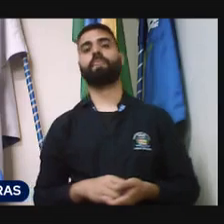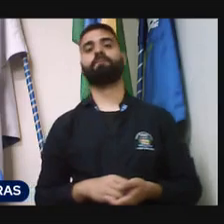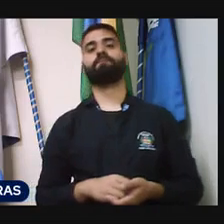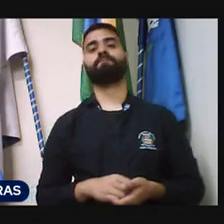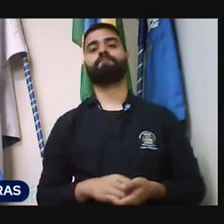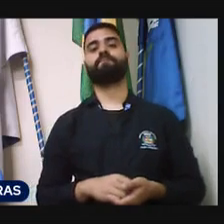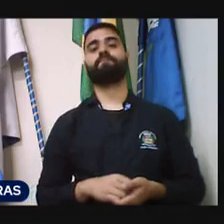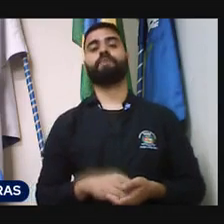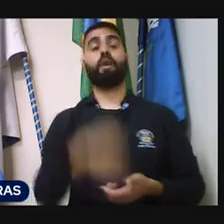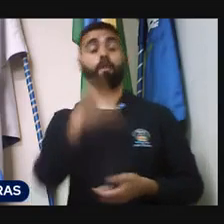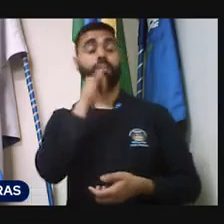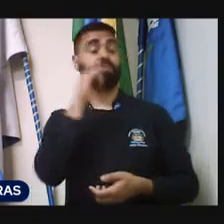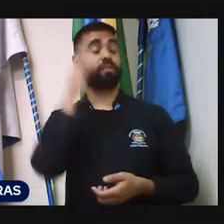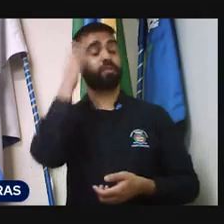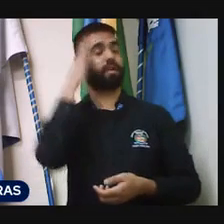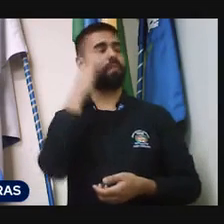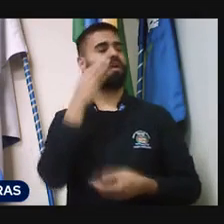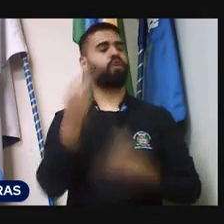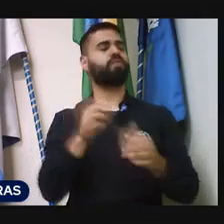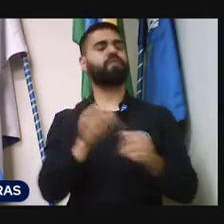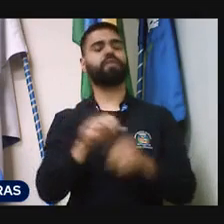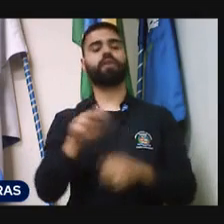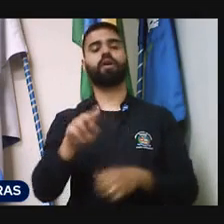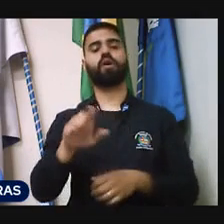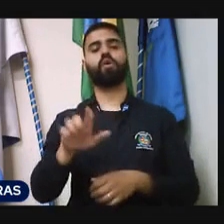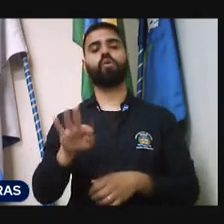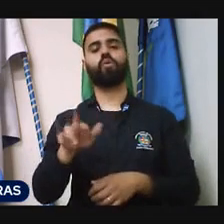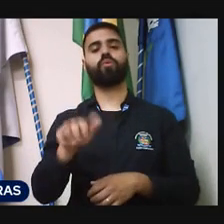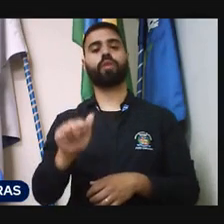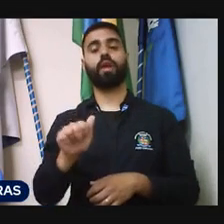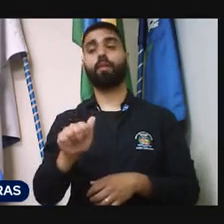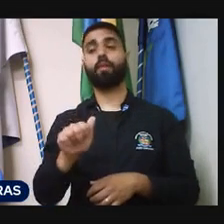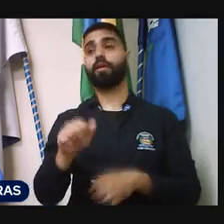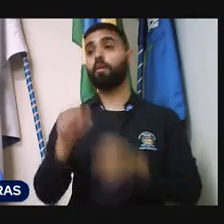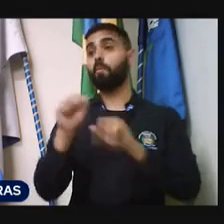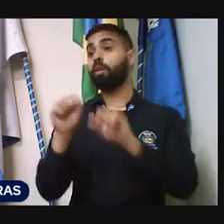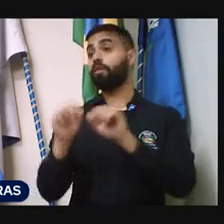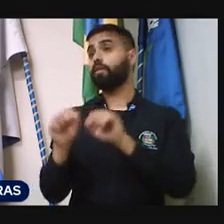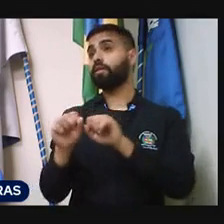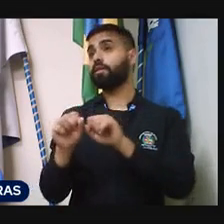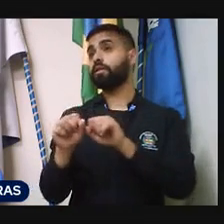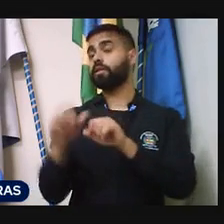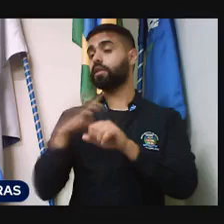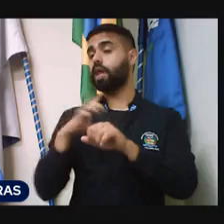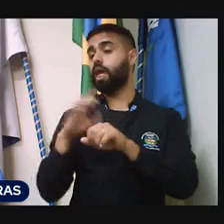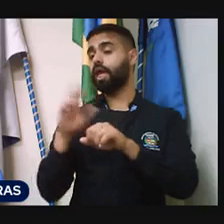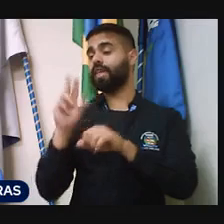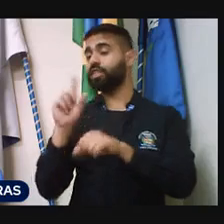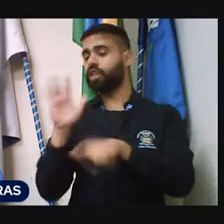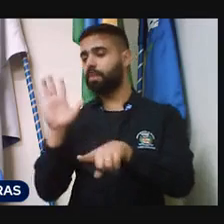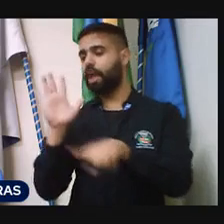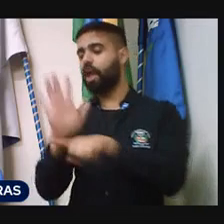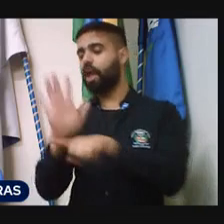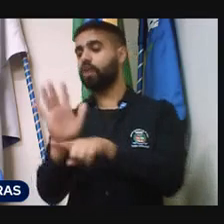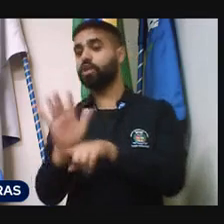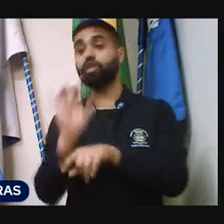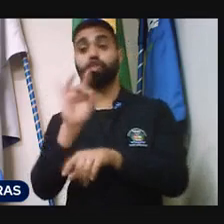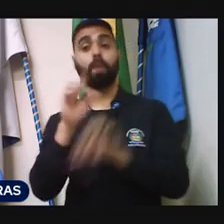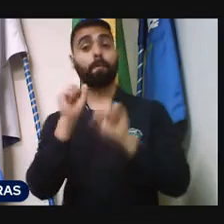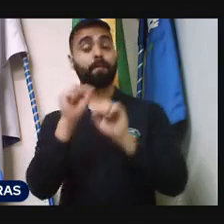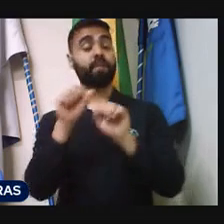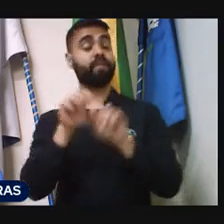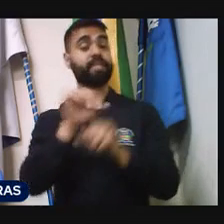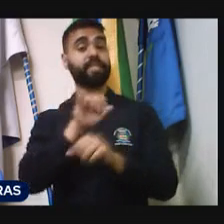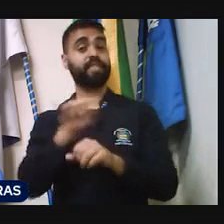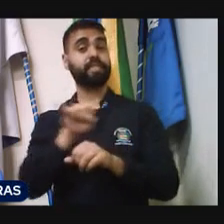procedimentos de ultrassonografia e essa Sonografia seja feita lá para gerar recursos porque do hospital e a possibilidade disso